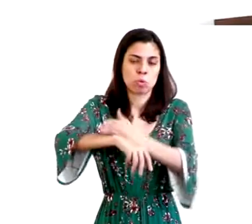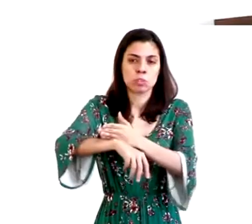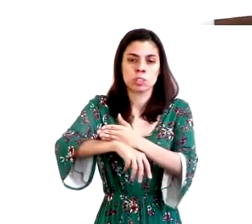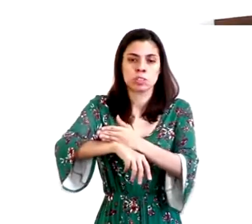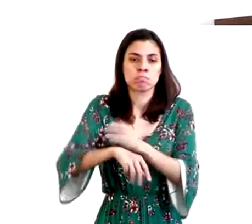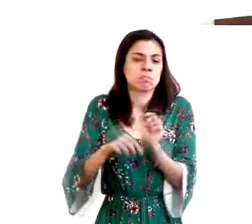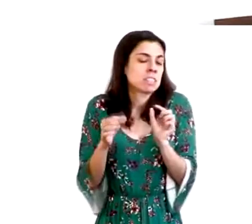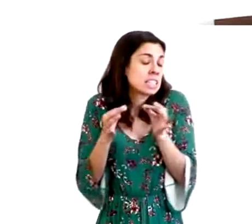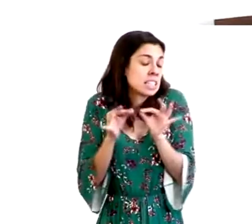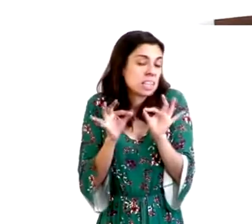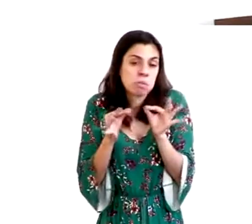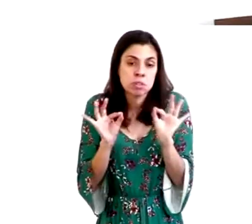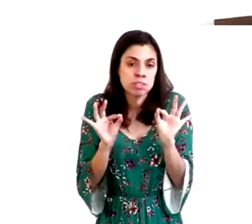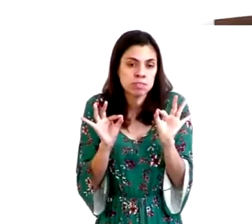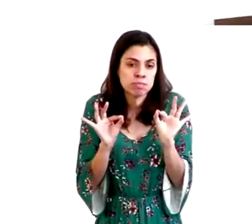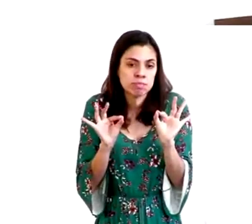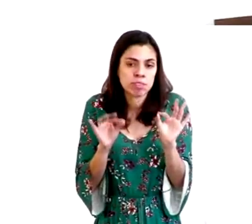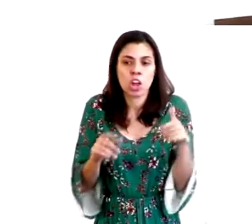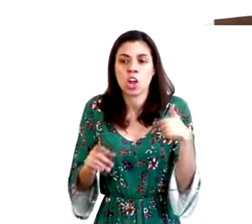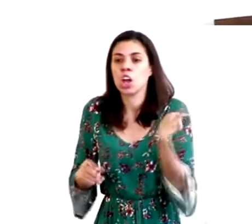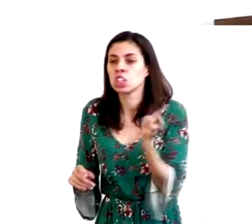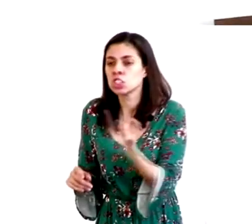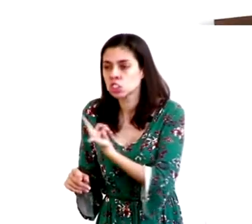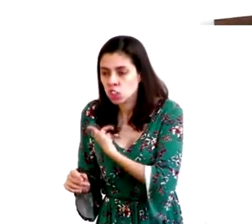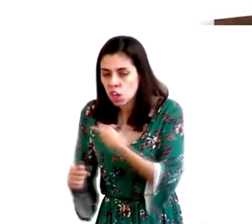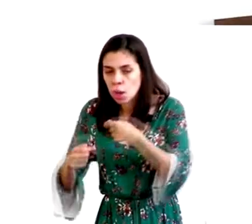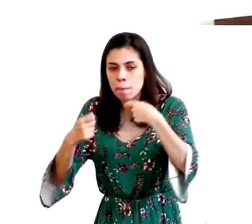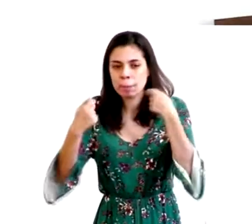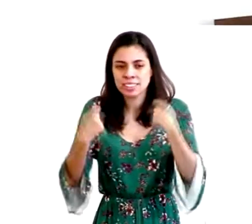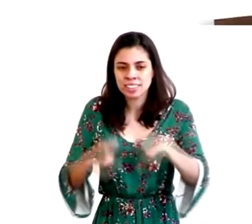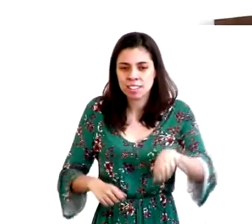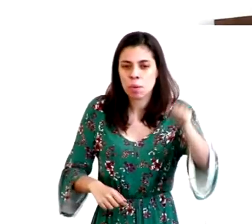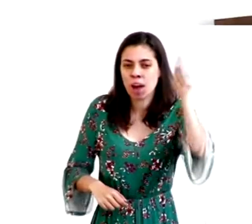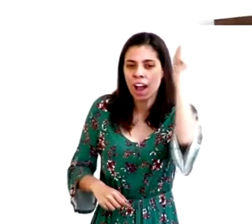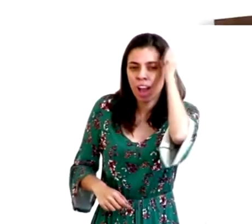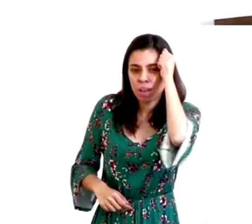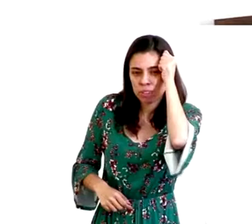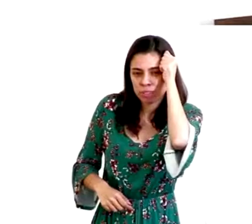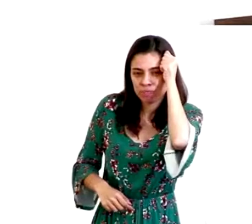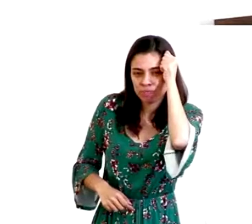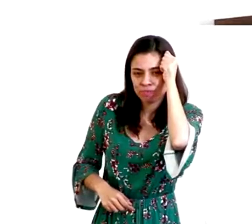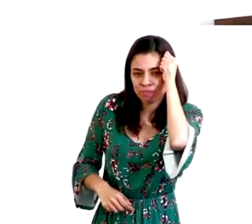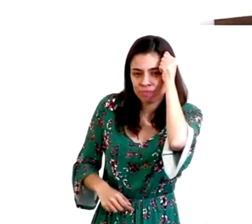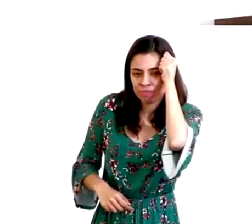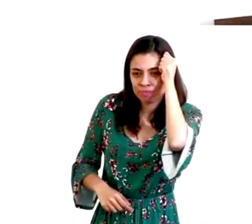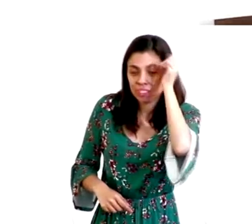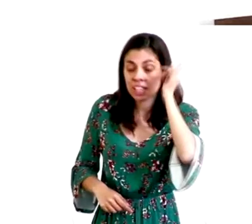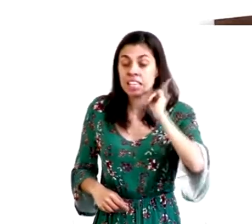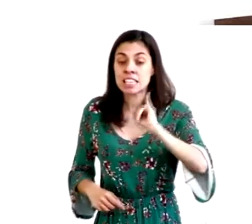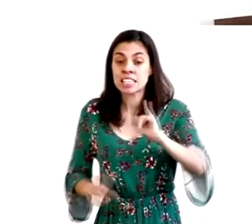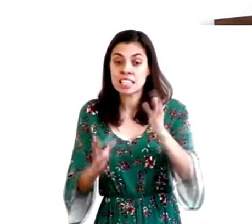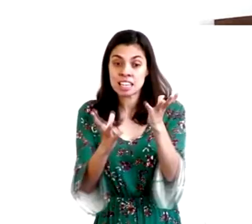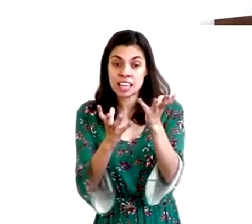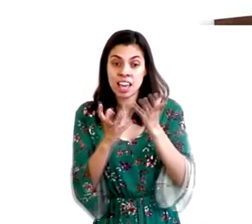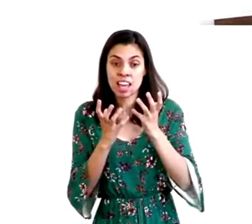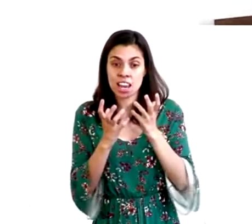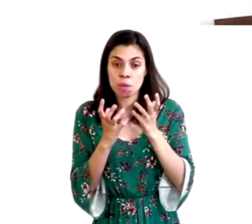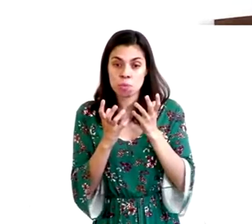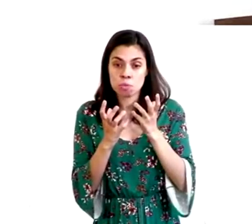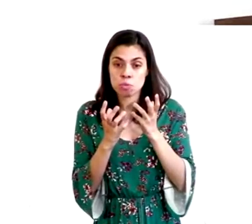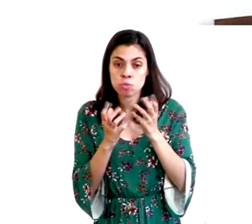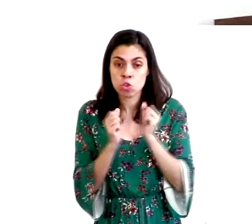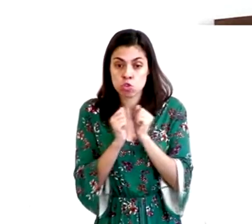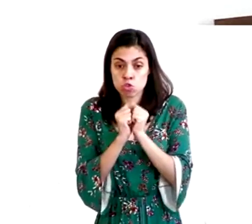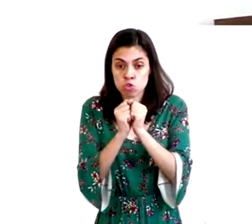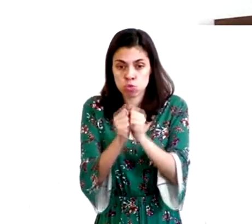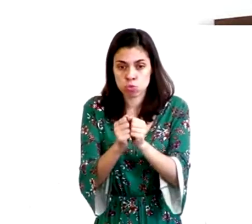É isso que nós veremos ao longo de vários sermões no Sermão do Monte. Quando lemos o Sermão do